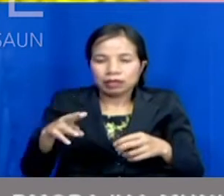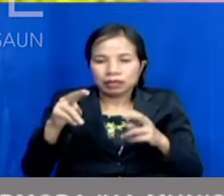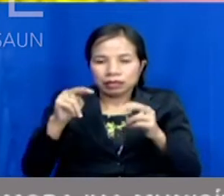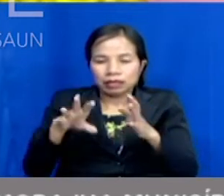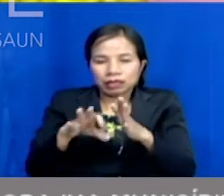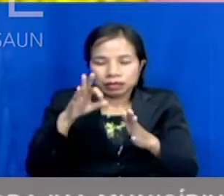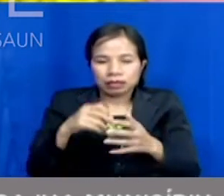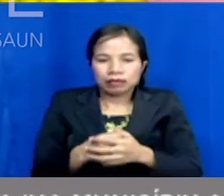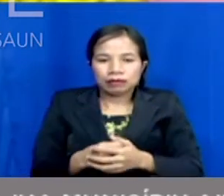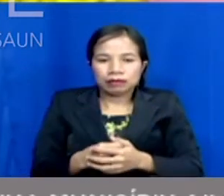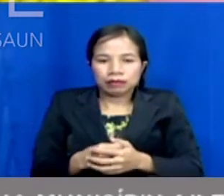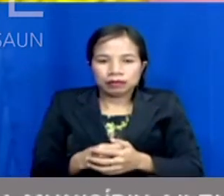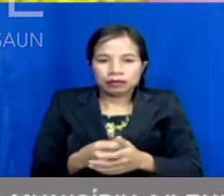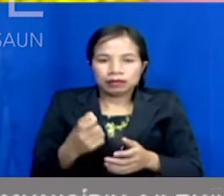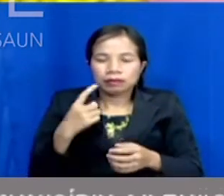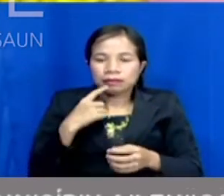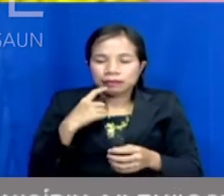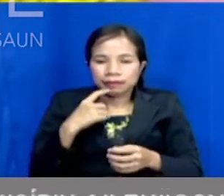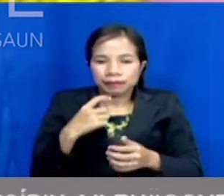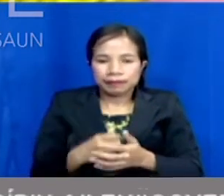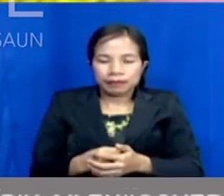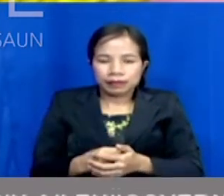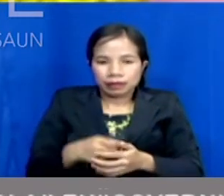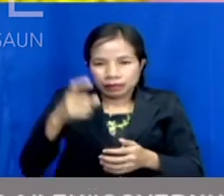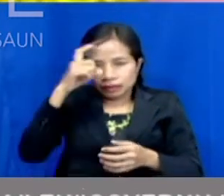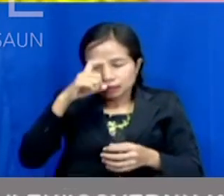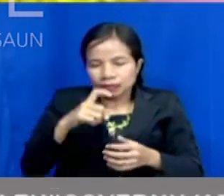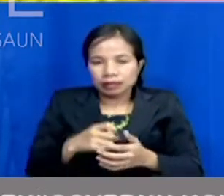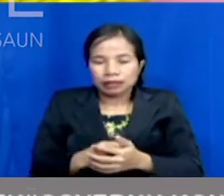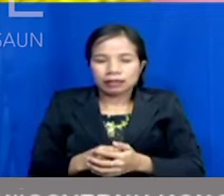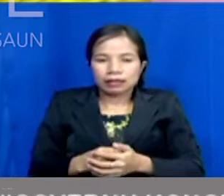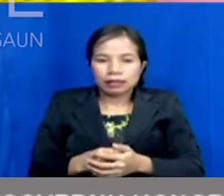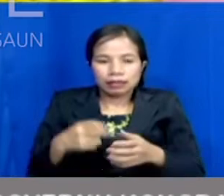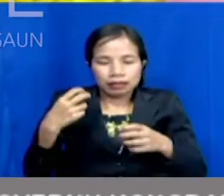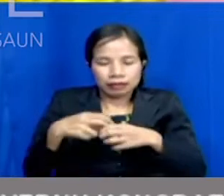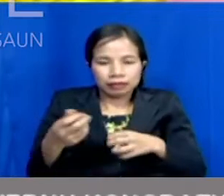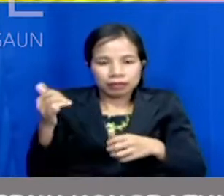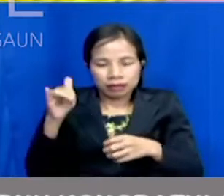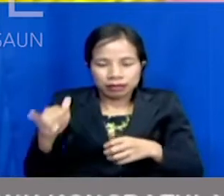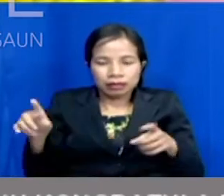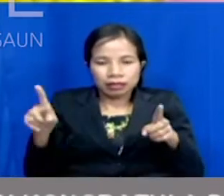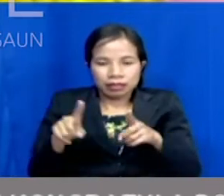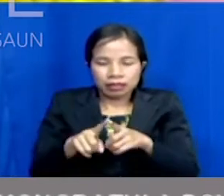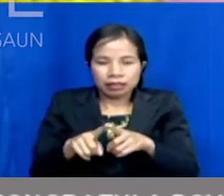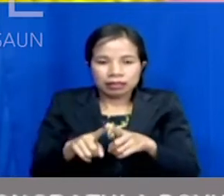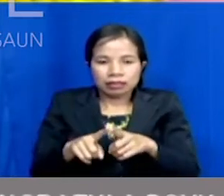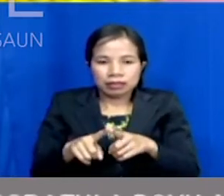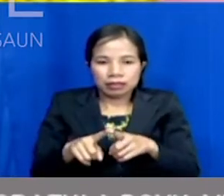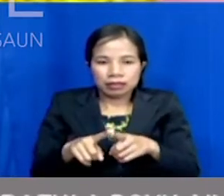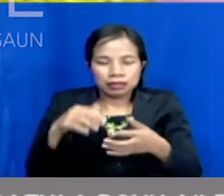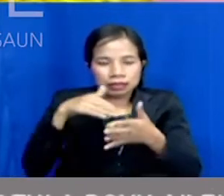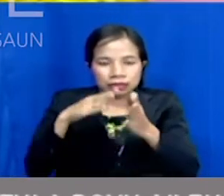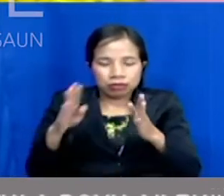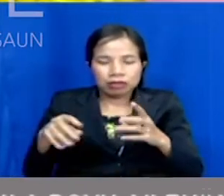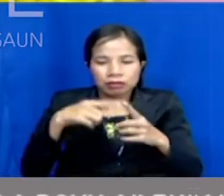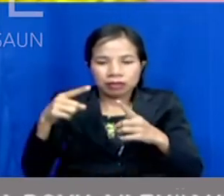fulang maior, menstruação. Então, idade de nebe que risco de se ramos, a nessa vida estudantil. O banheiro se